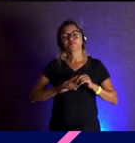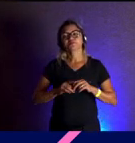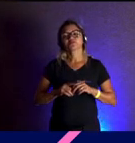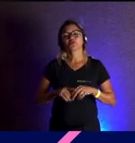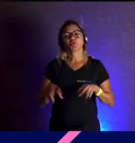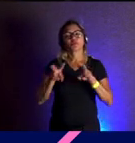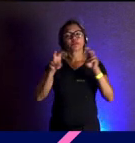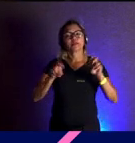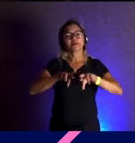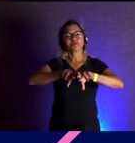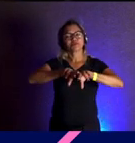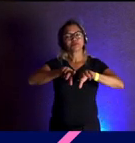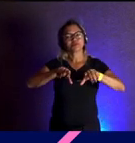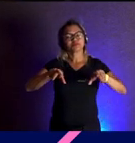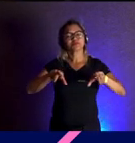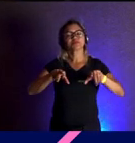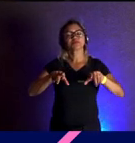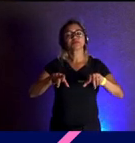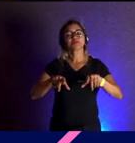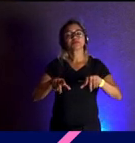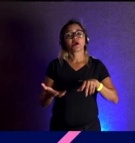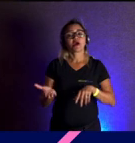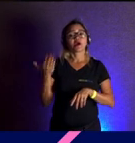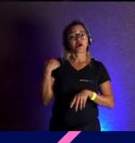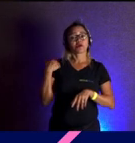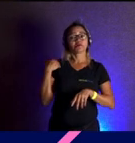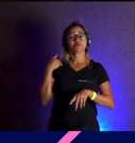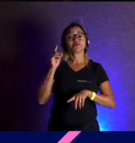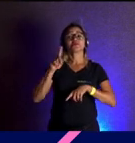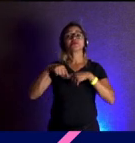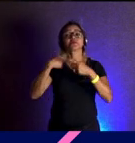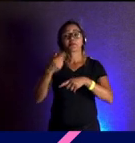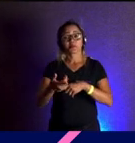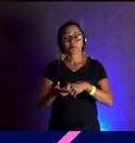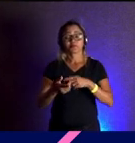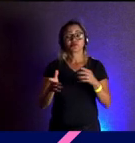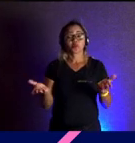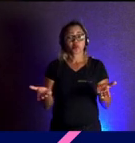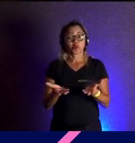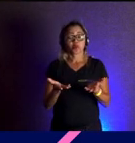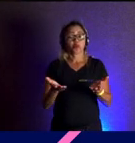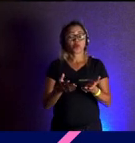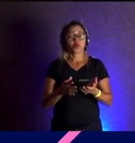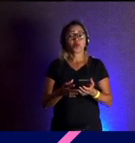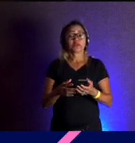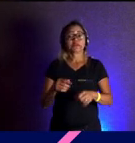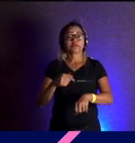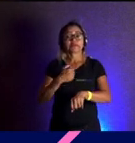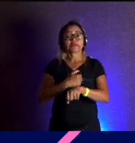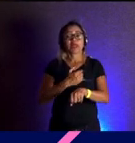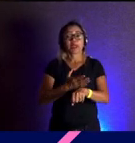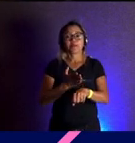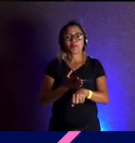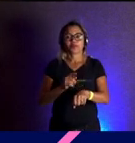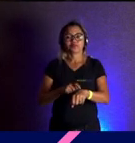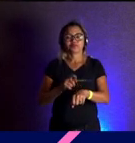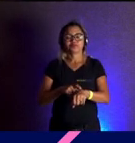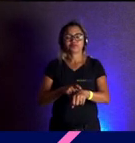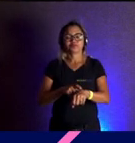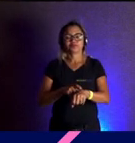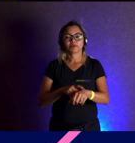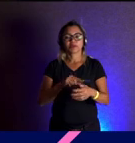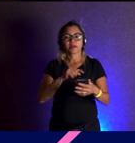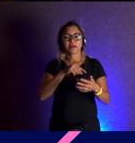narrativas diversas de antes e depois, com temporalidades, né, para